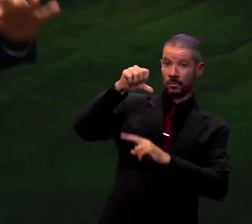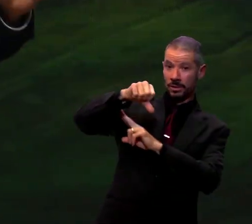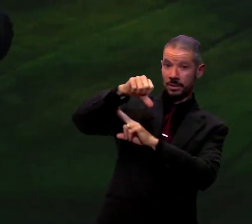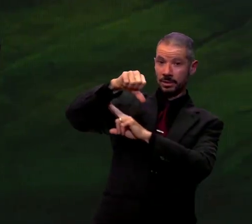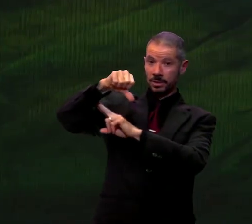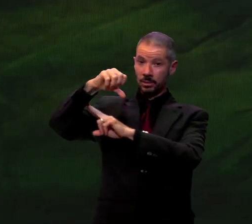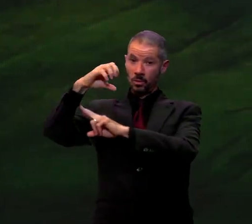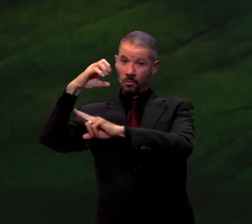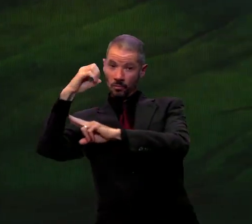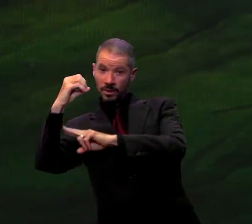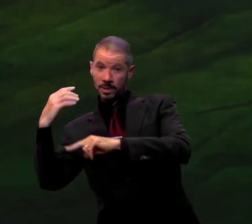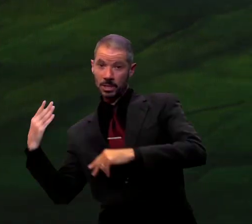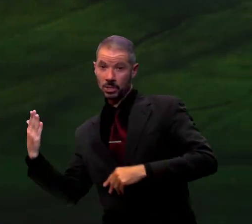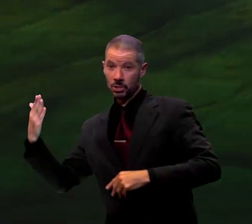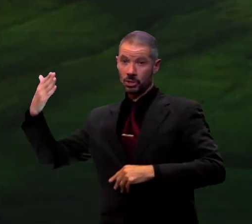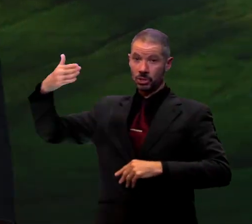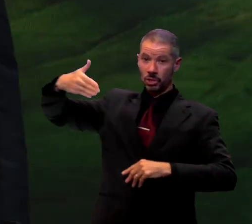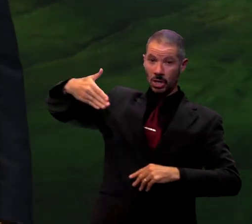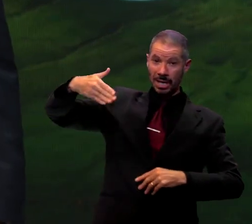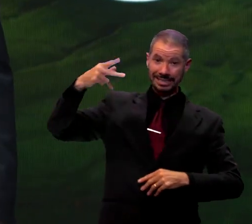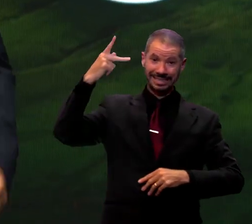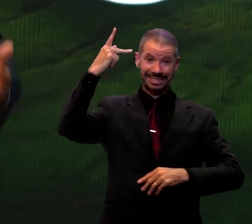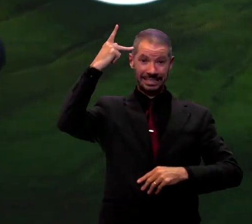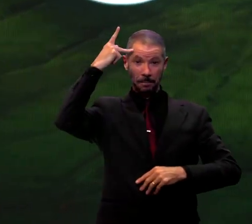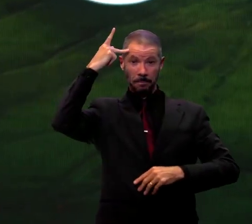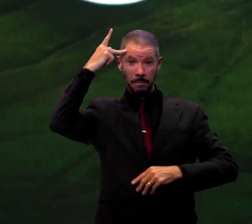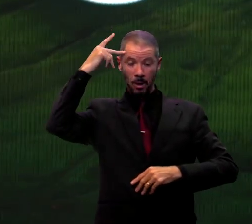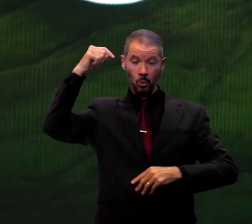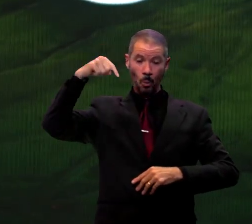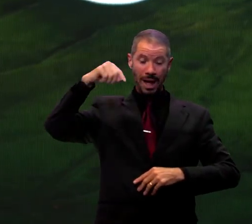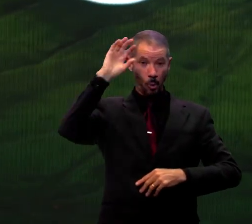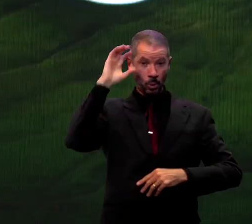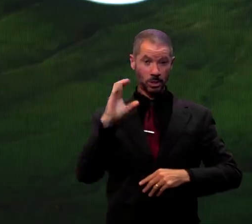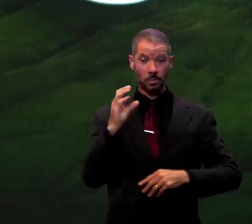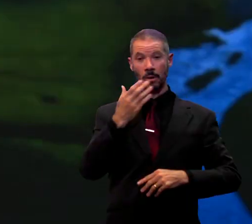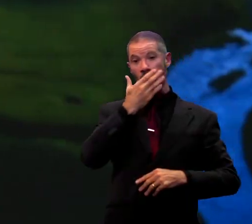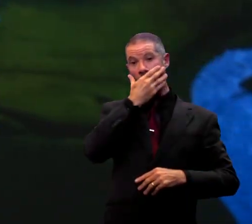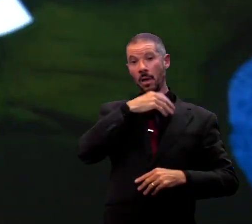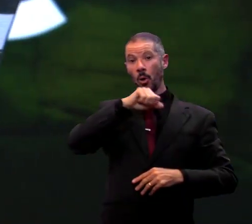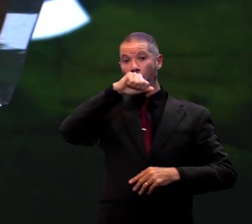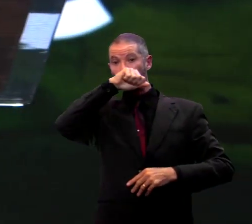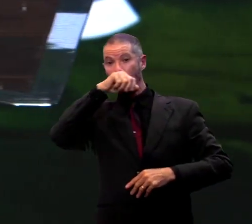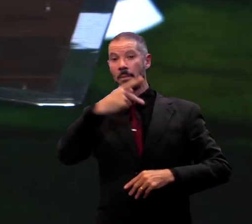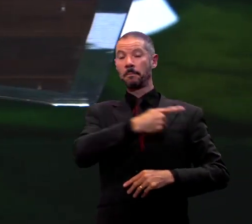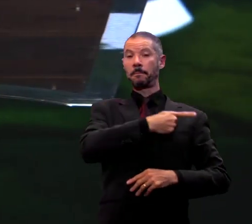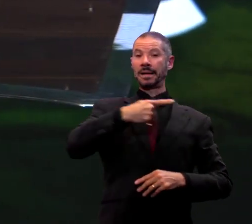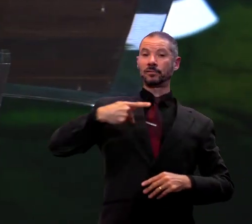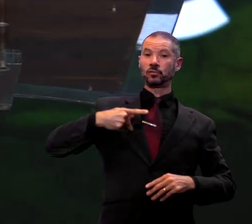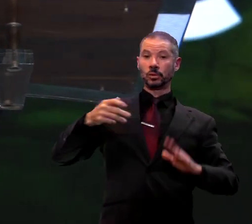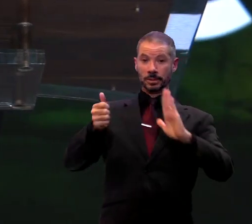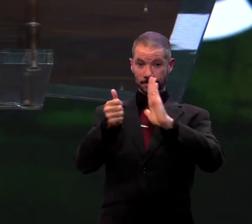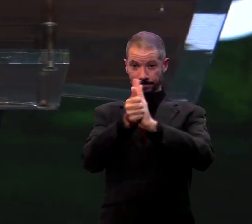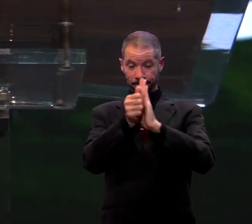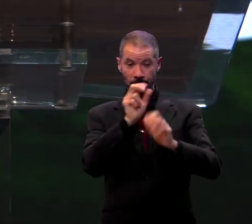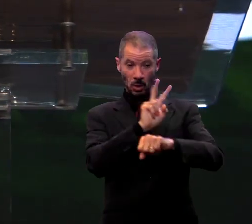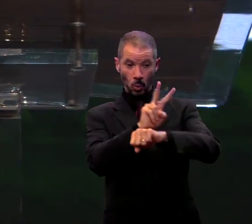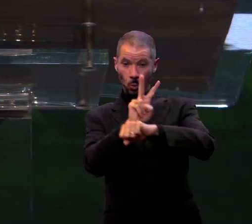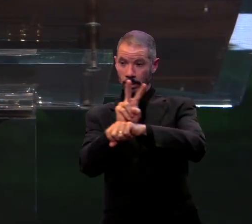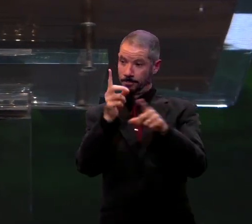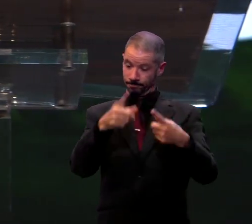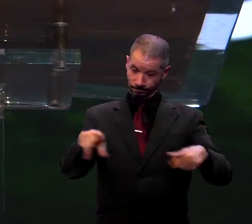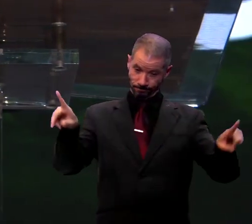1990, nós tínhamos acabado de chegar de São Paulo para cá. Meu pai foi um dos pastores dessa igreja, cuidando da